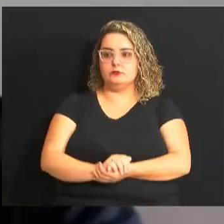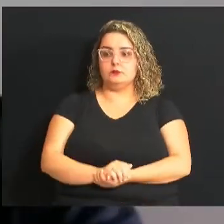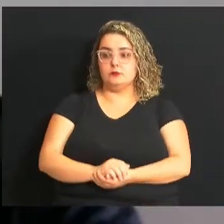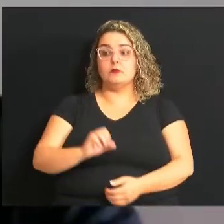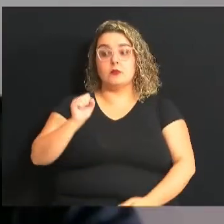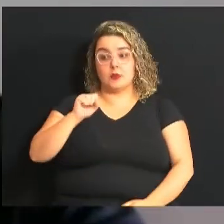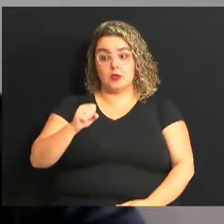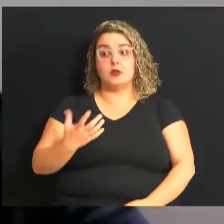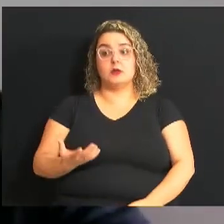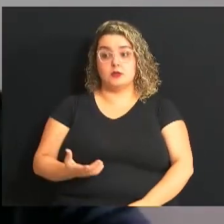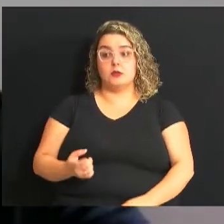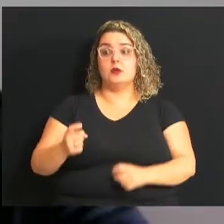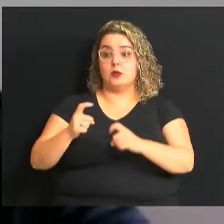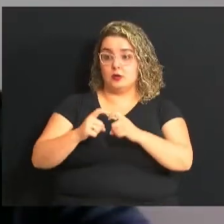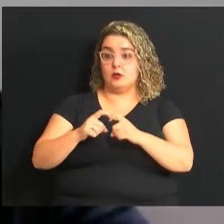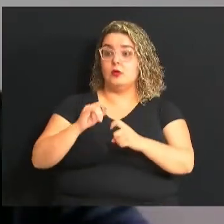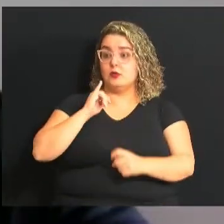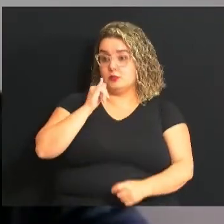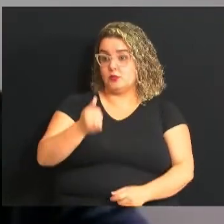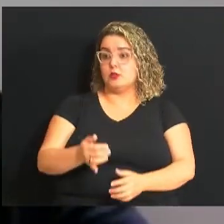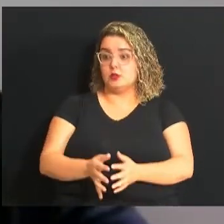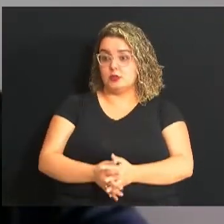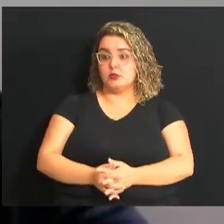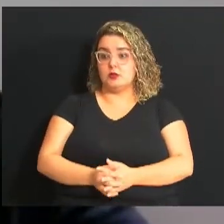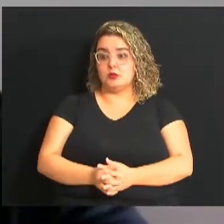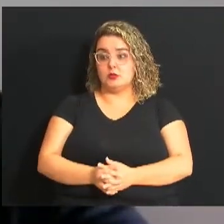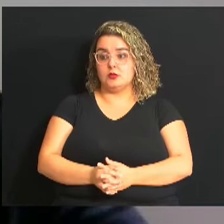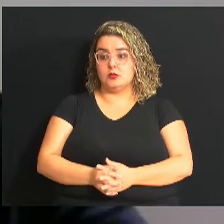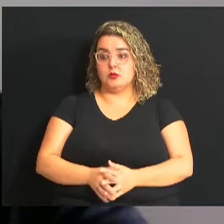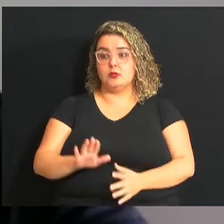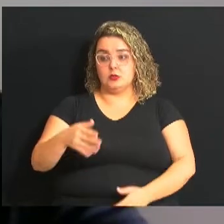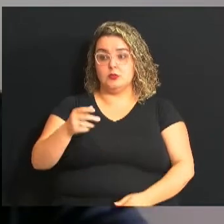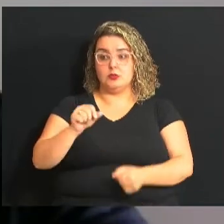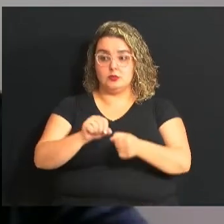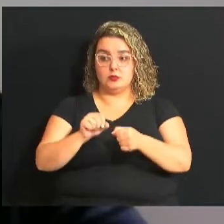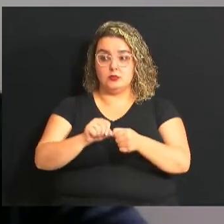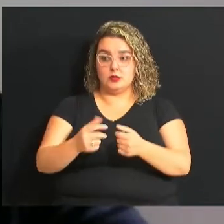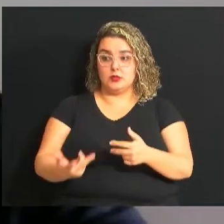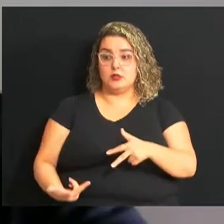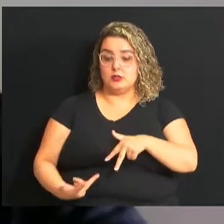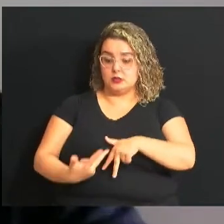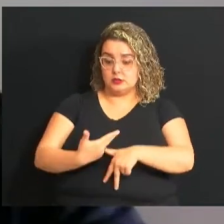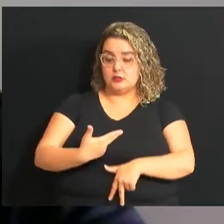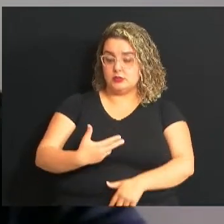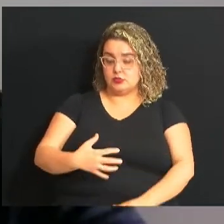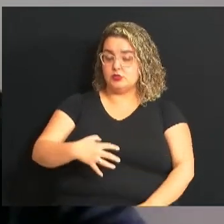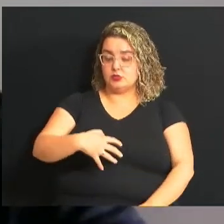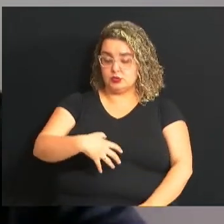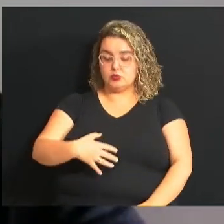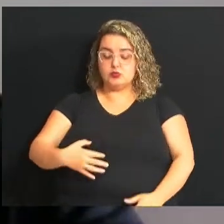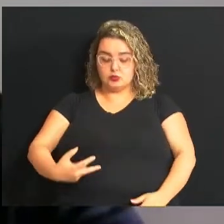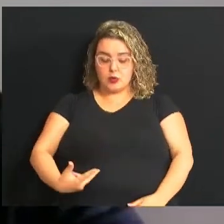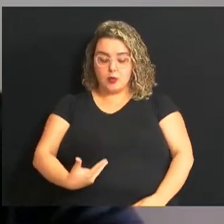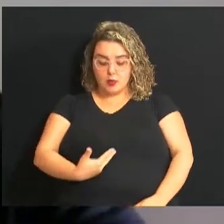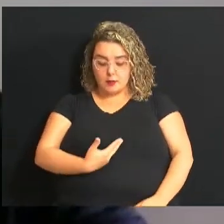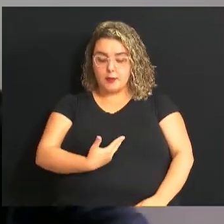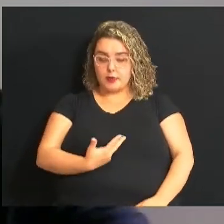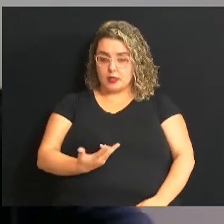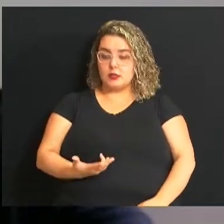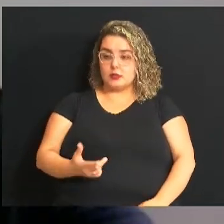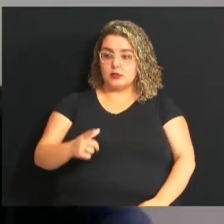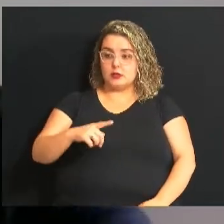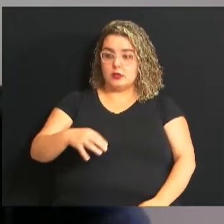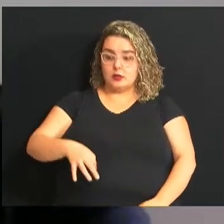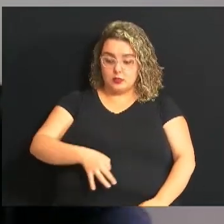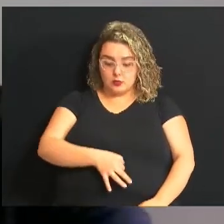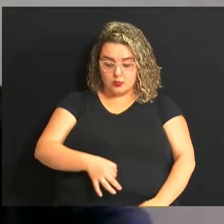Sim, como o doutor disse, quando você faz a cirurgia bariátrica, tá? Você tem um certo desvio do intestino,